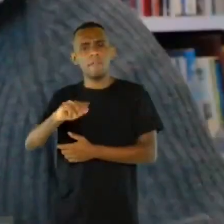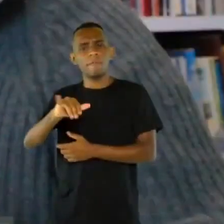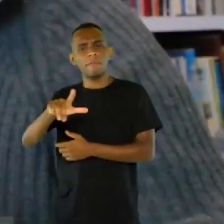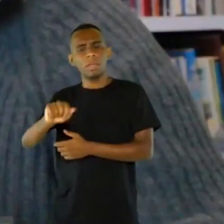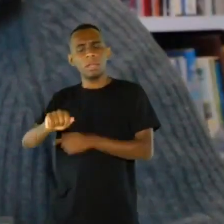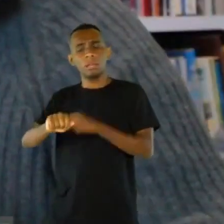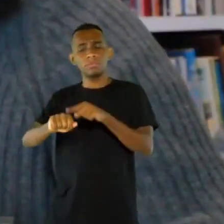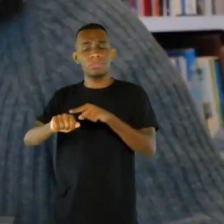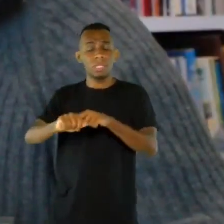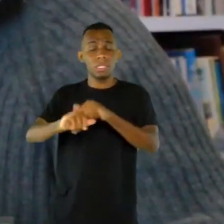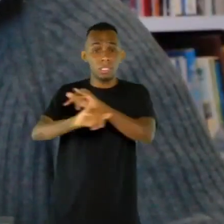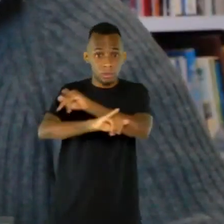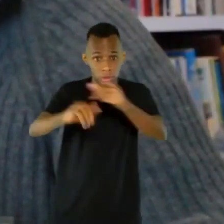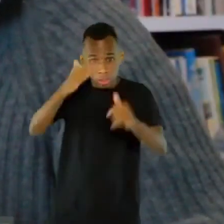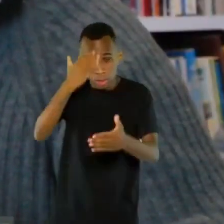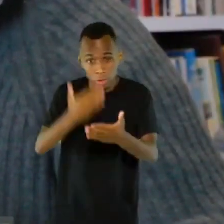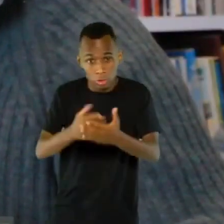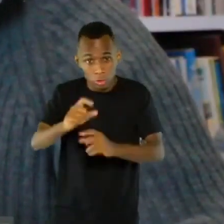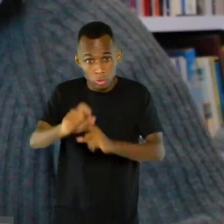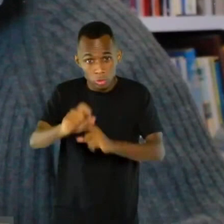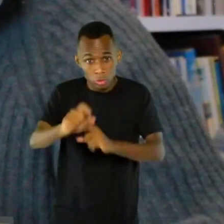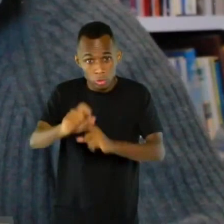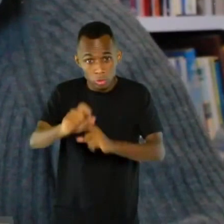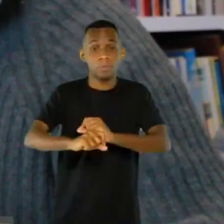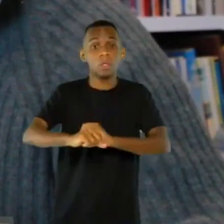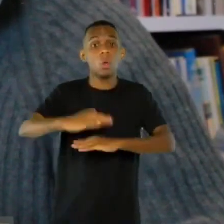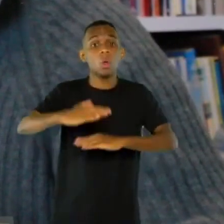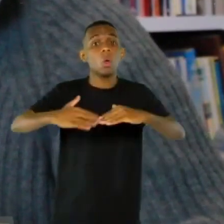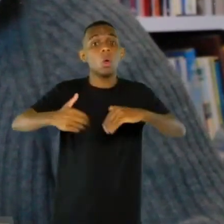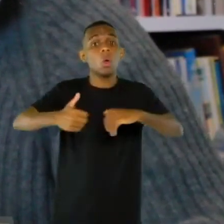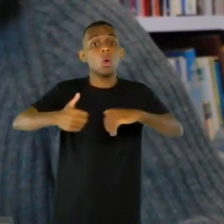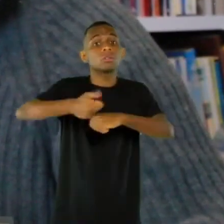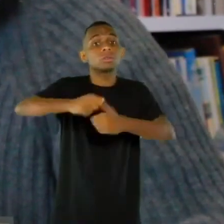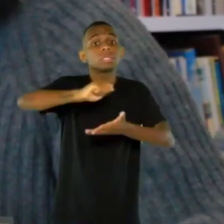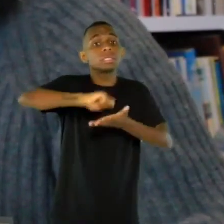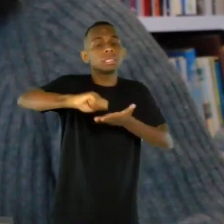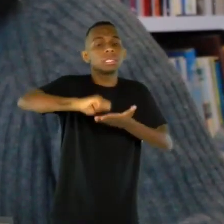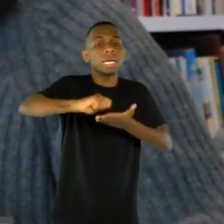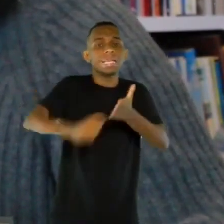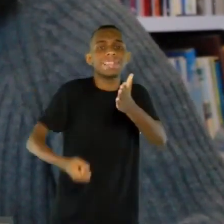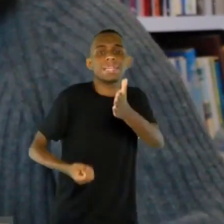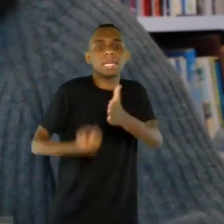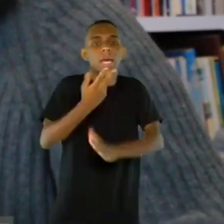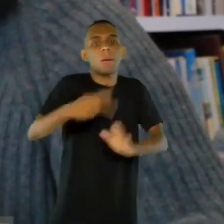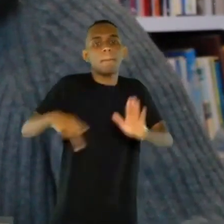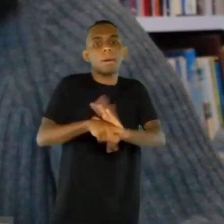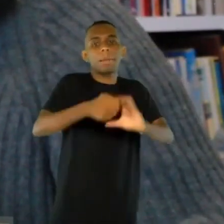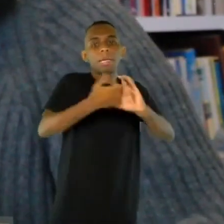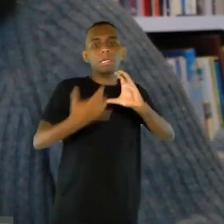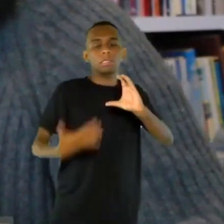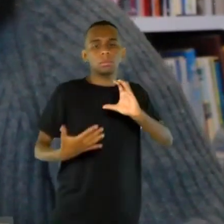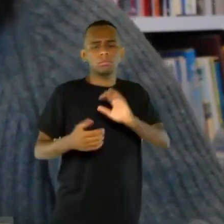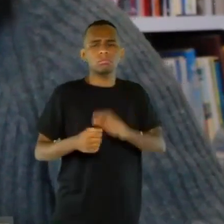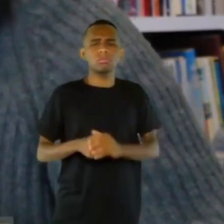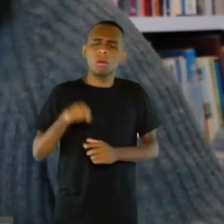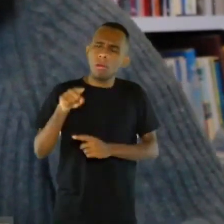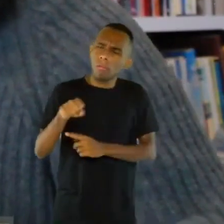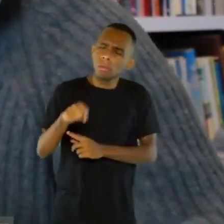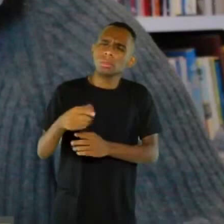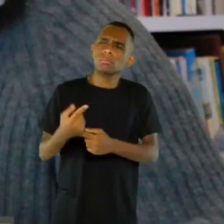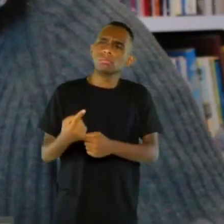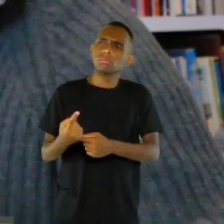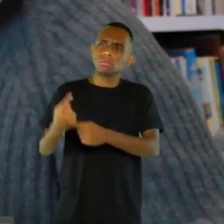grande lição do escritor é criar um próprio estilo. No início você era, aspas,